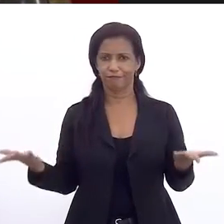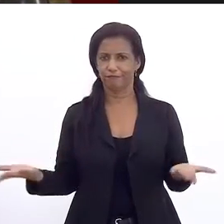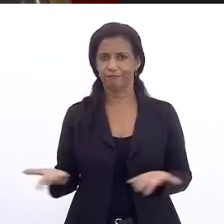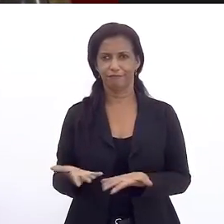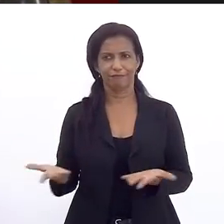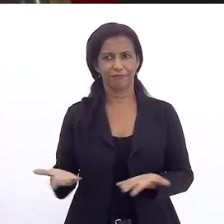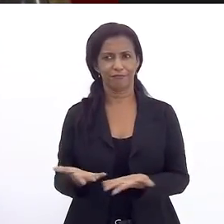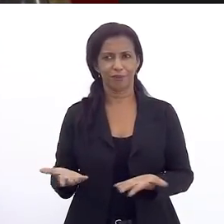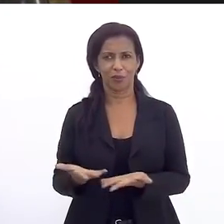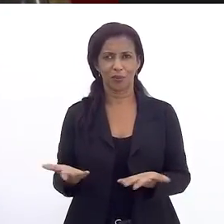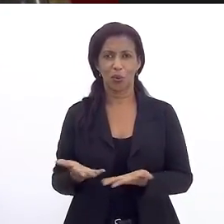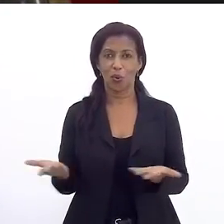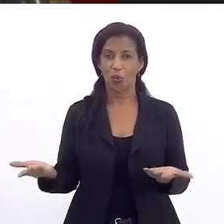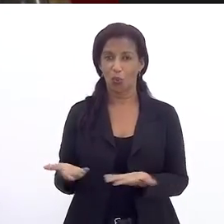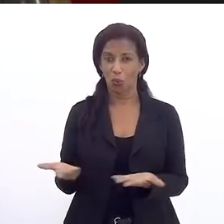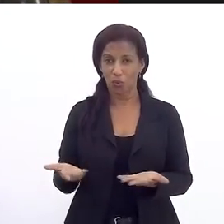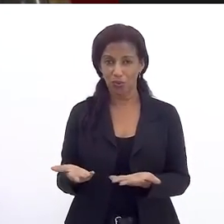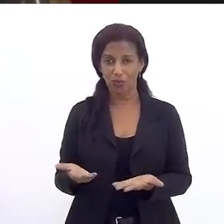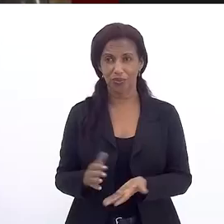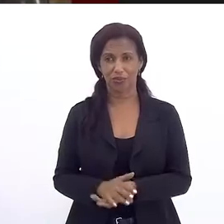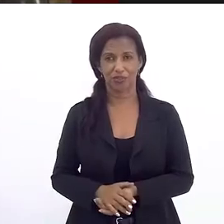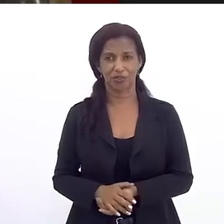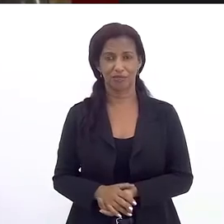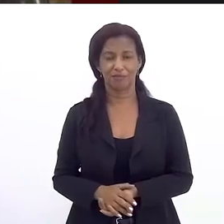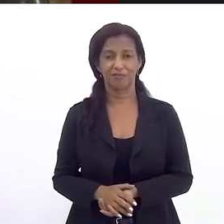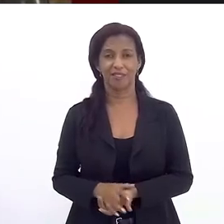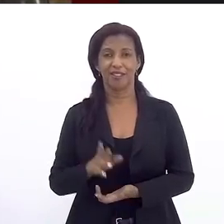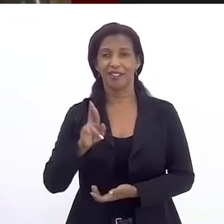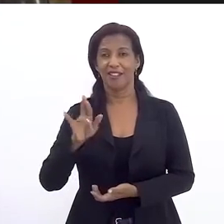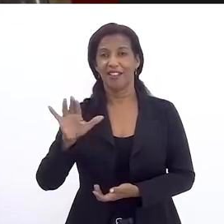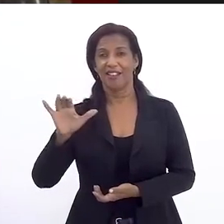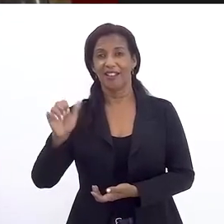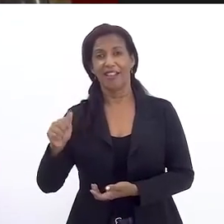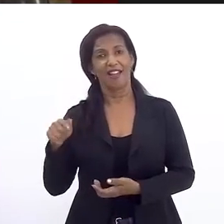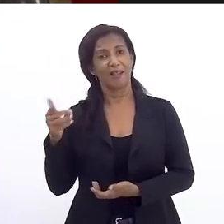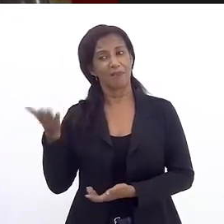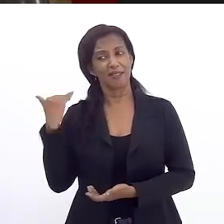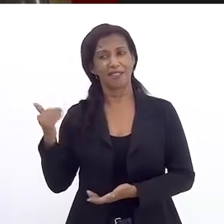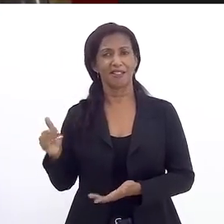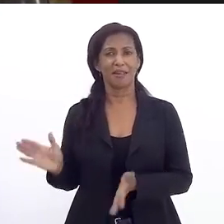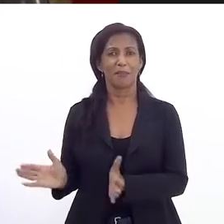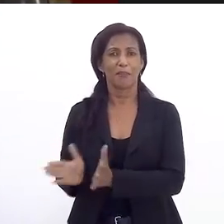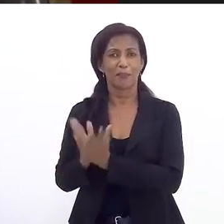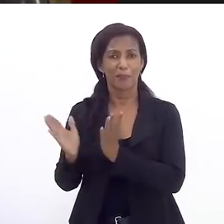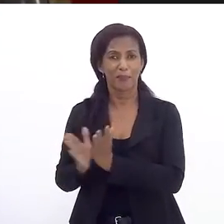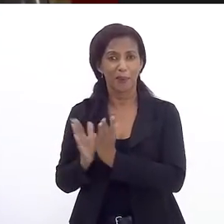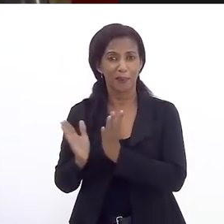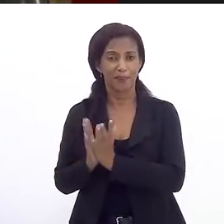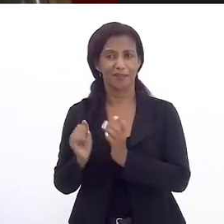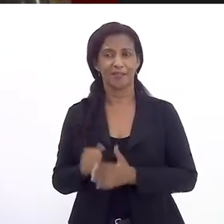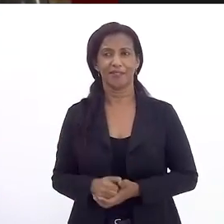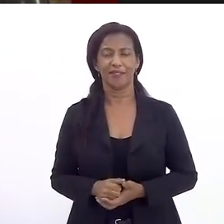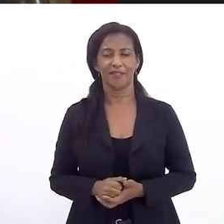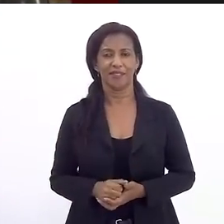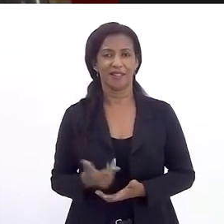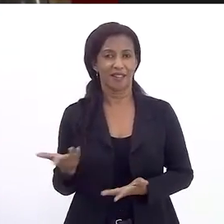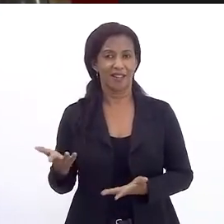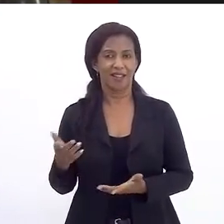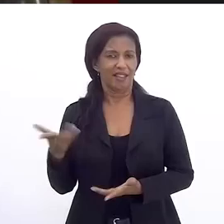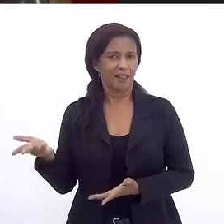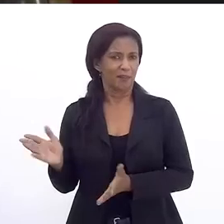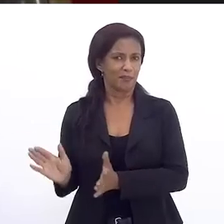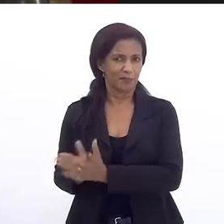era prefeita era outra, completamente diferente da Saquarema hoje, que está rica. Ela era uma